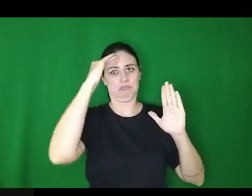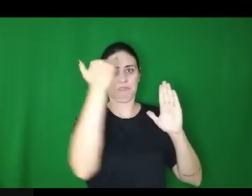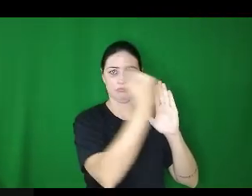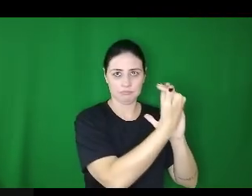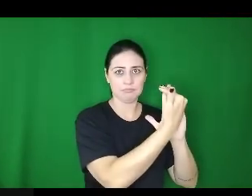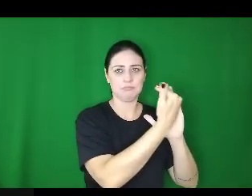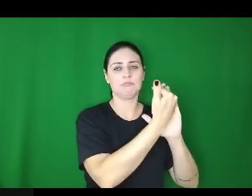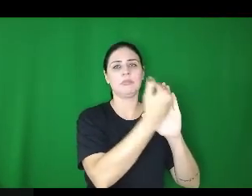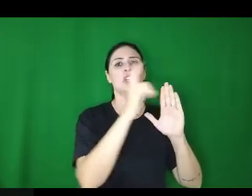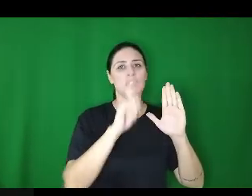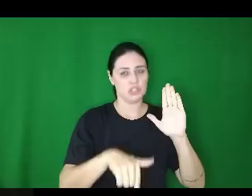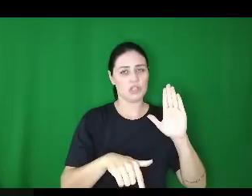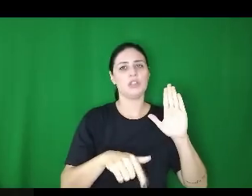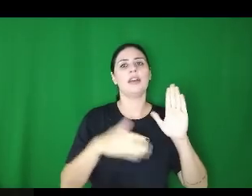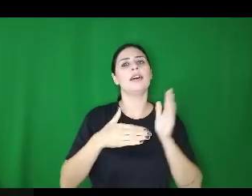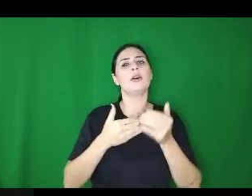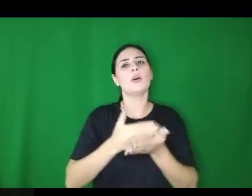né, que